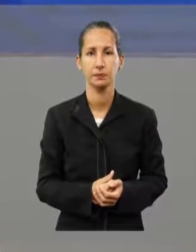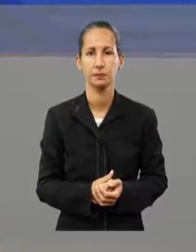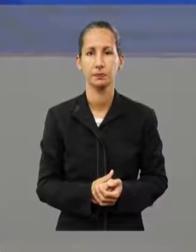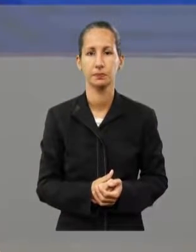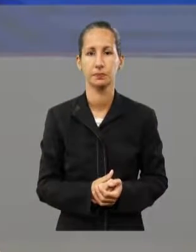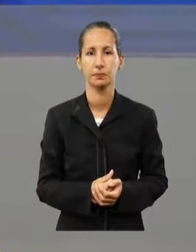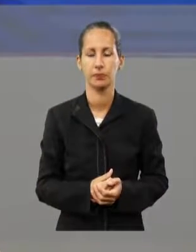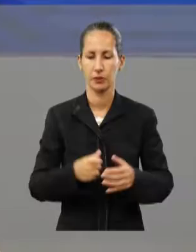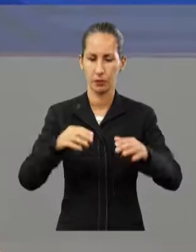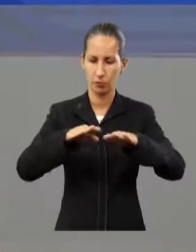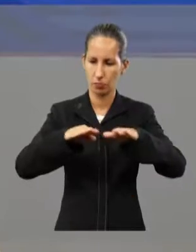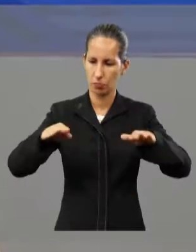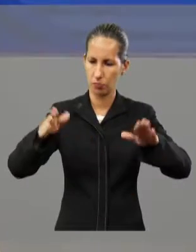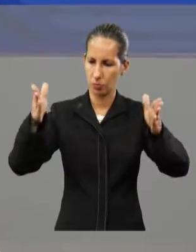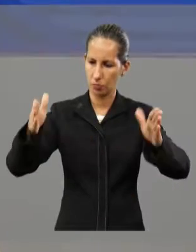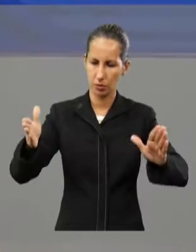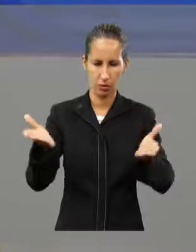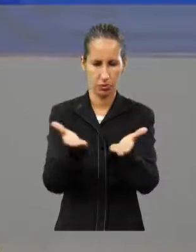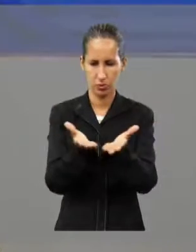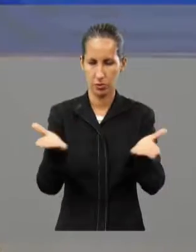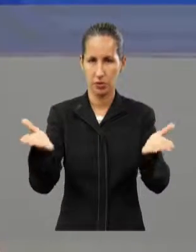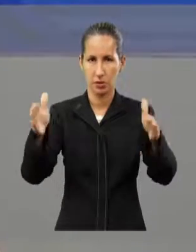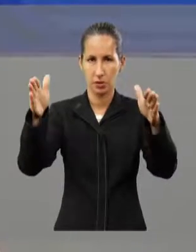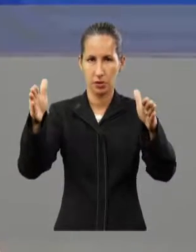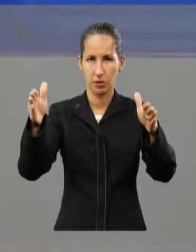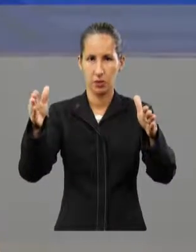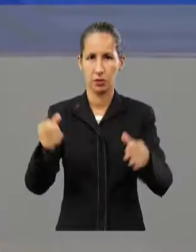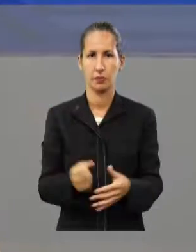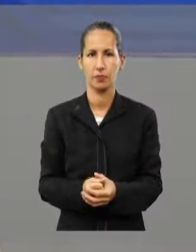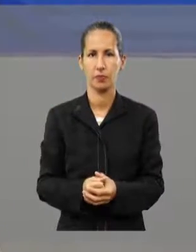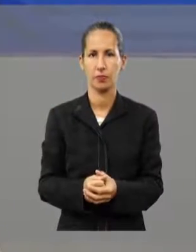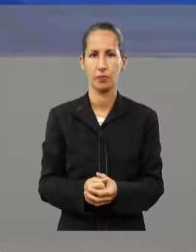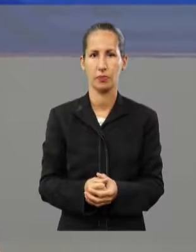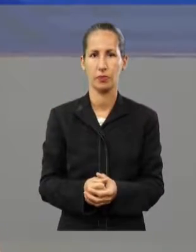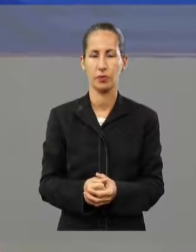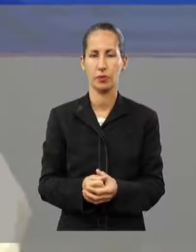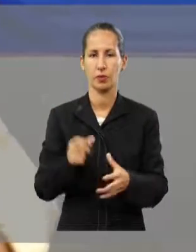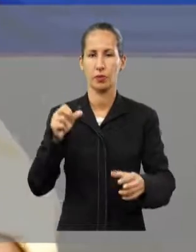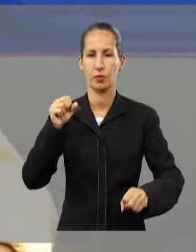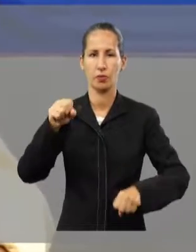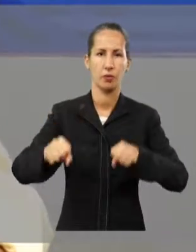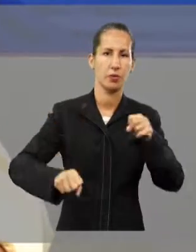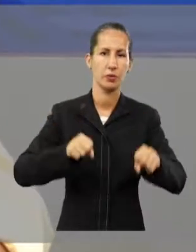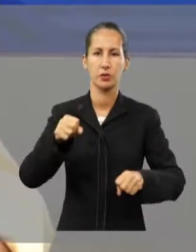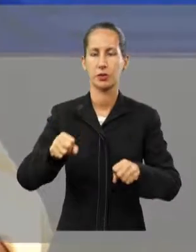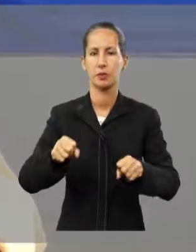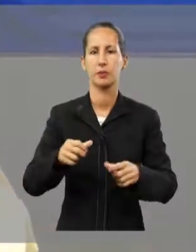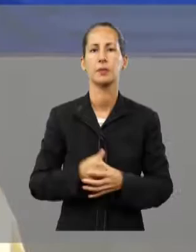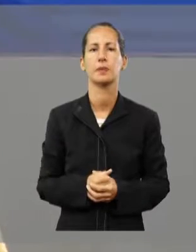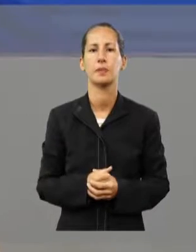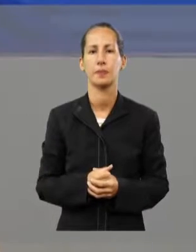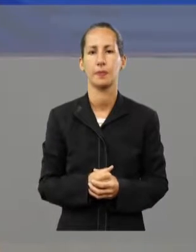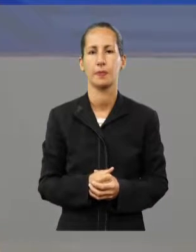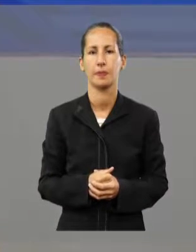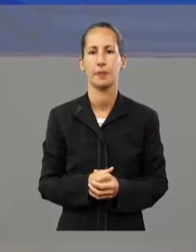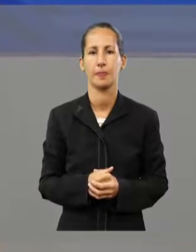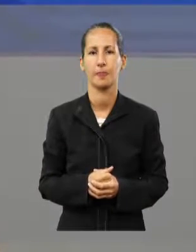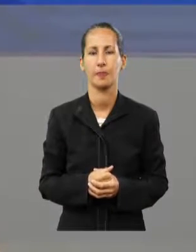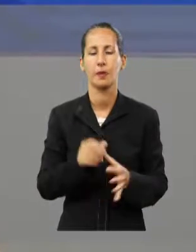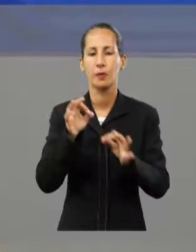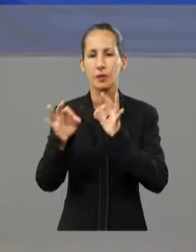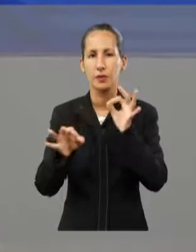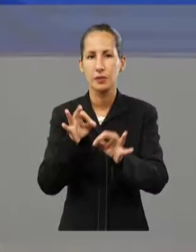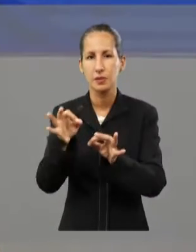uma caixa, assim, de tauba, eu botava uma roda, velocípio, tipo um carro de mão, aí para o